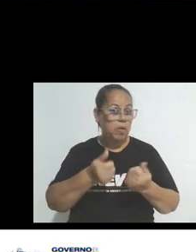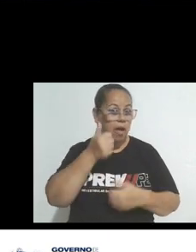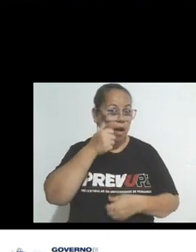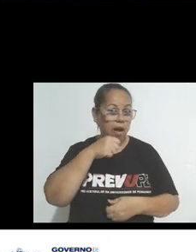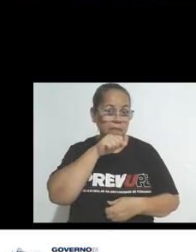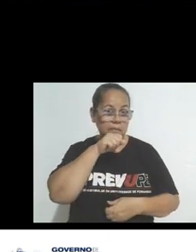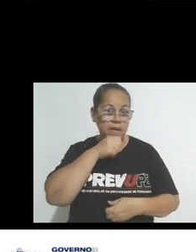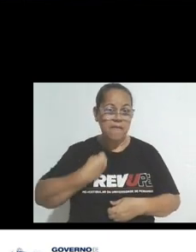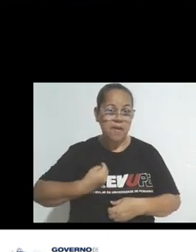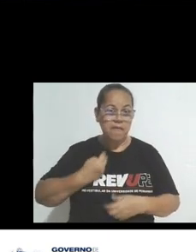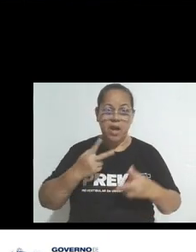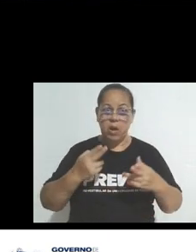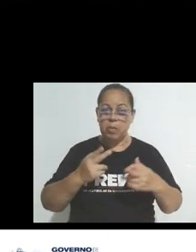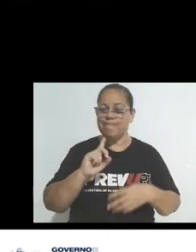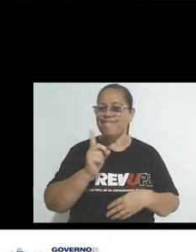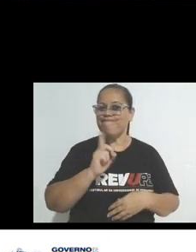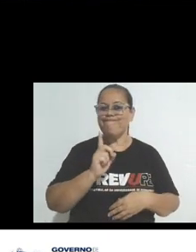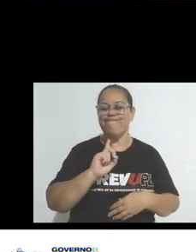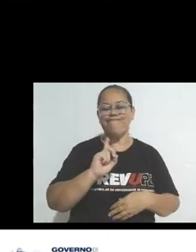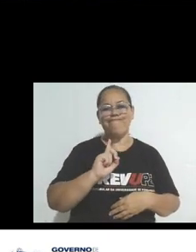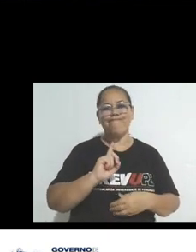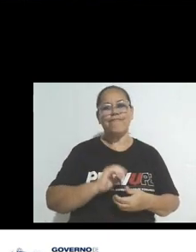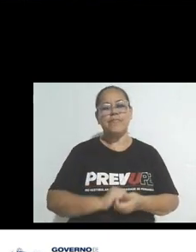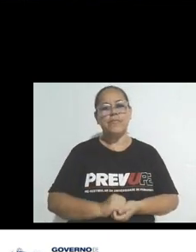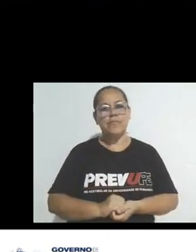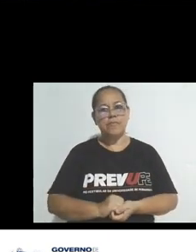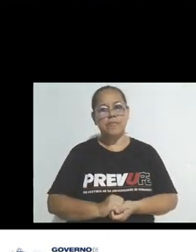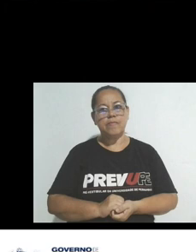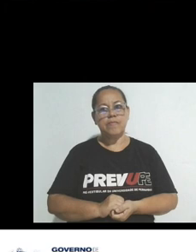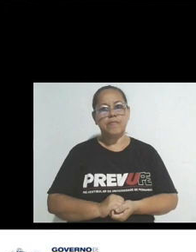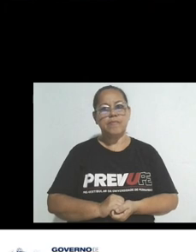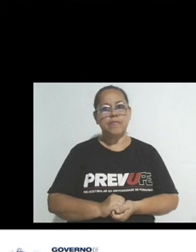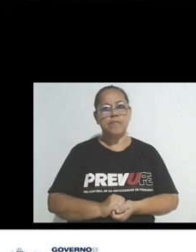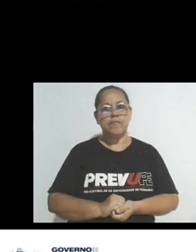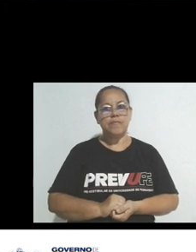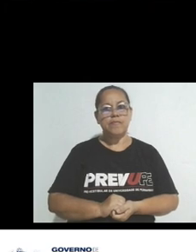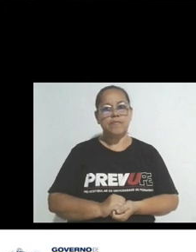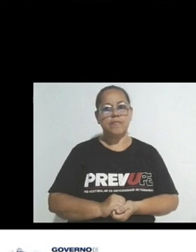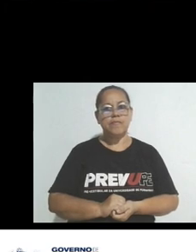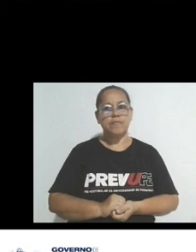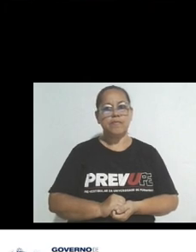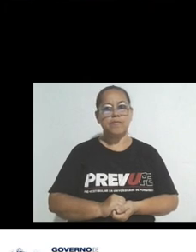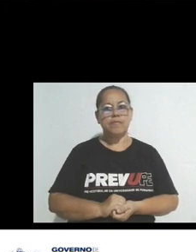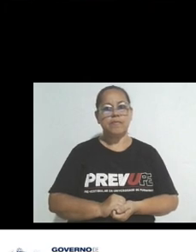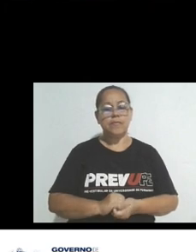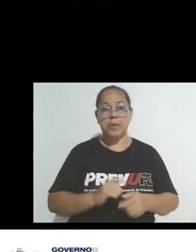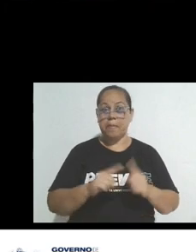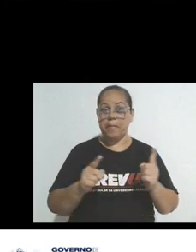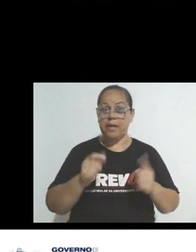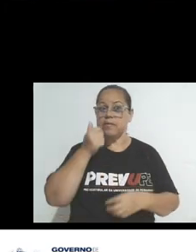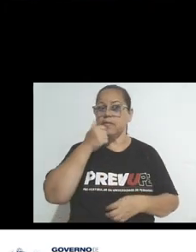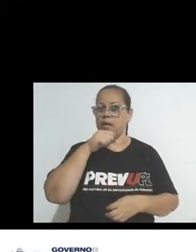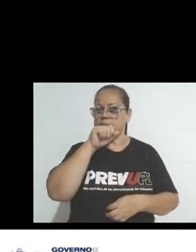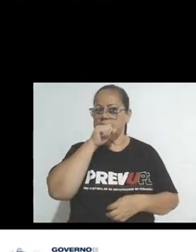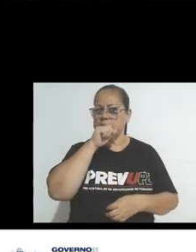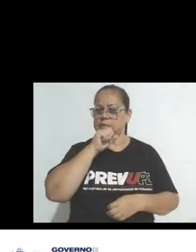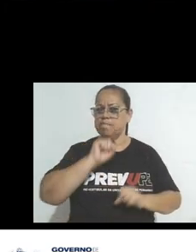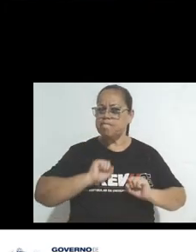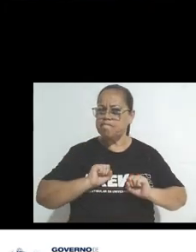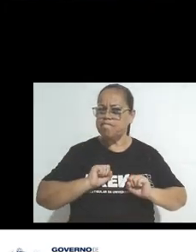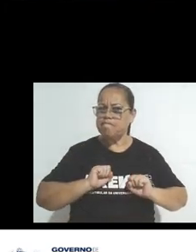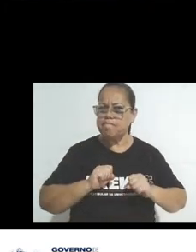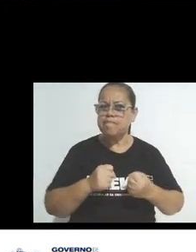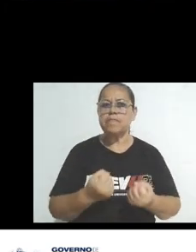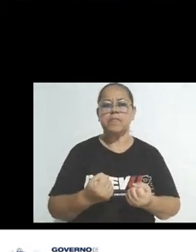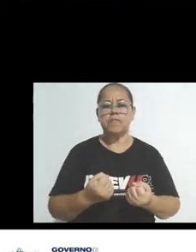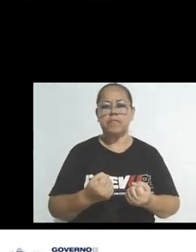condições mas ainda assim as mamães colocam o melhor de si para sobre levá-lo